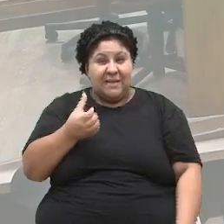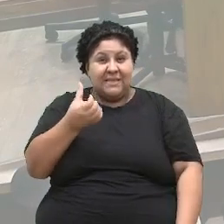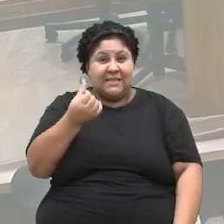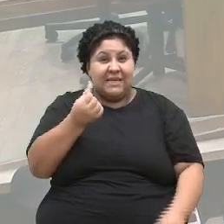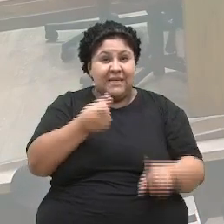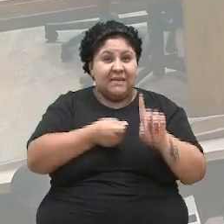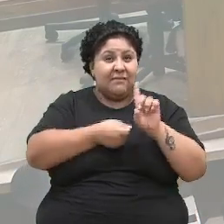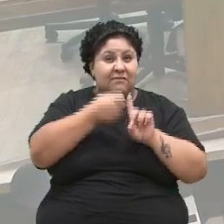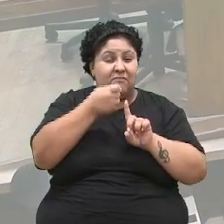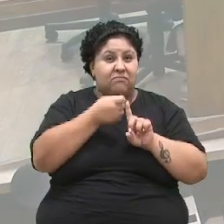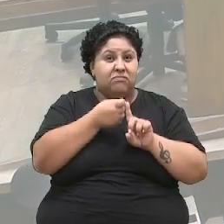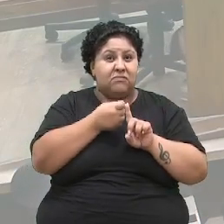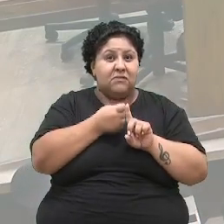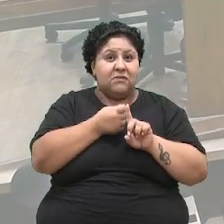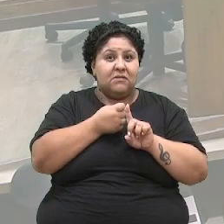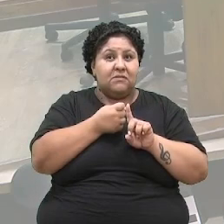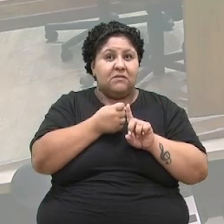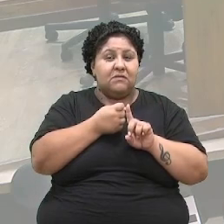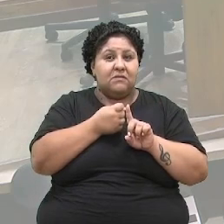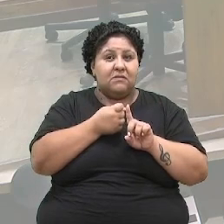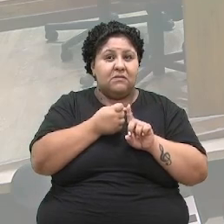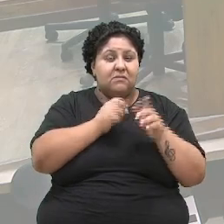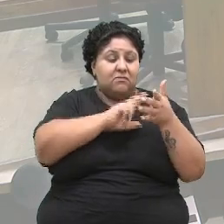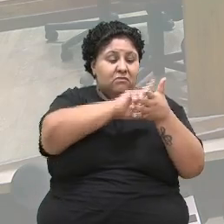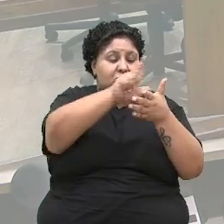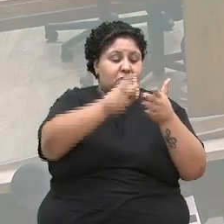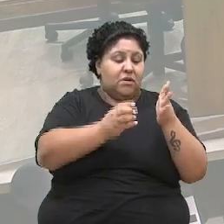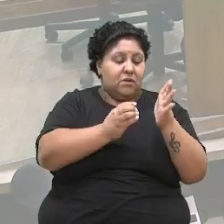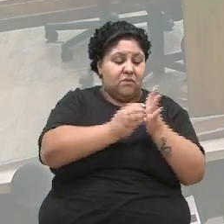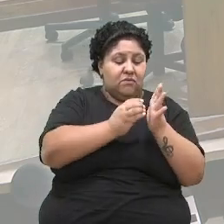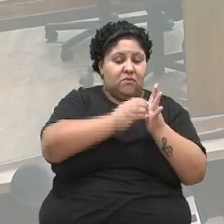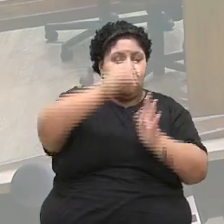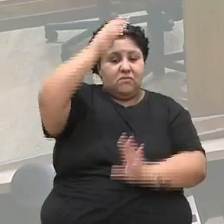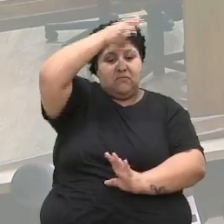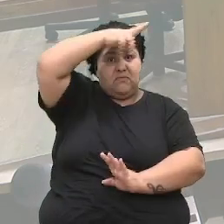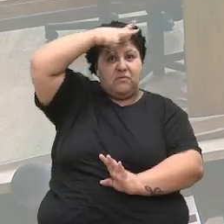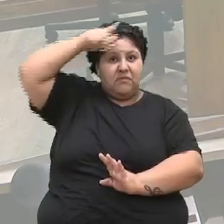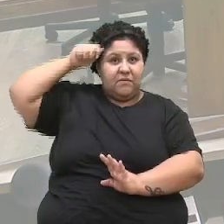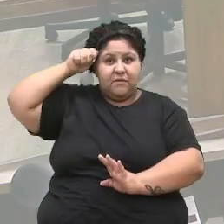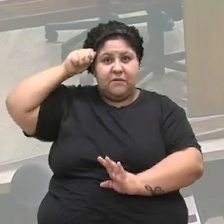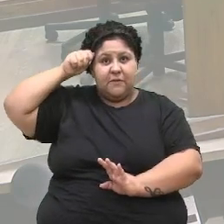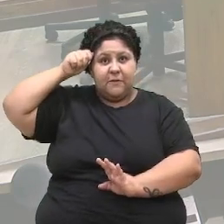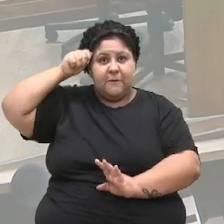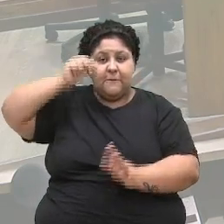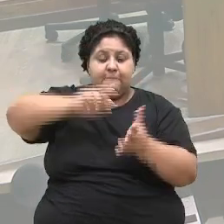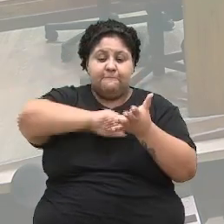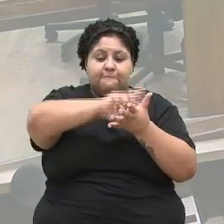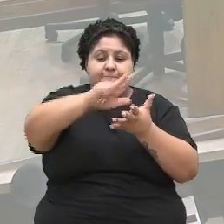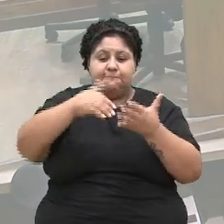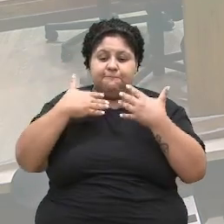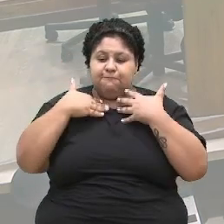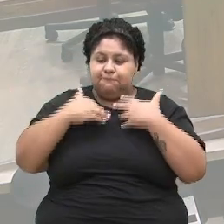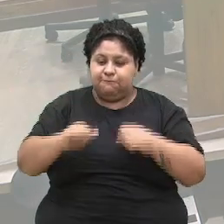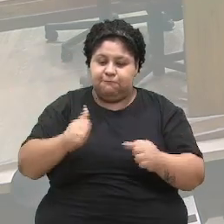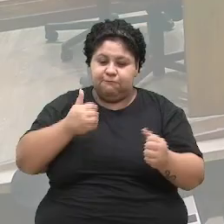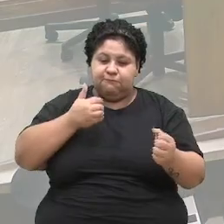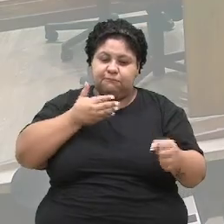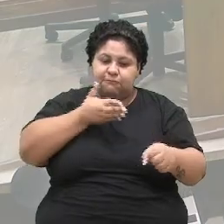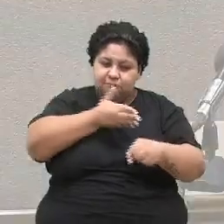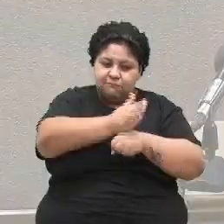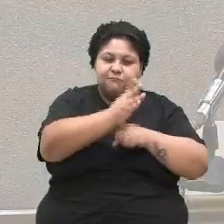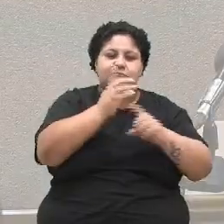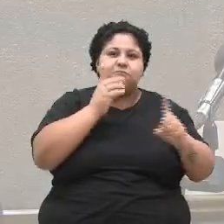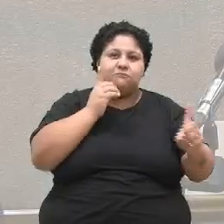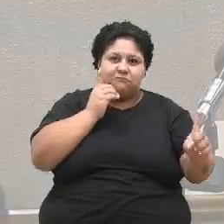e por vários, né, servidores da Prefeitura Municipal. Diversas secretarias participaram desse encontro. Sinduscom,